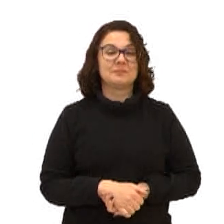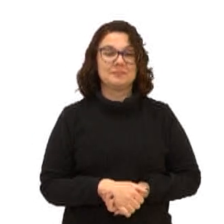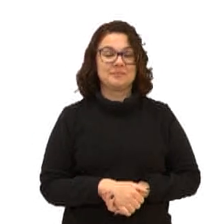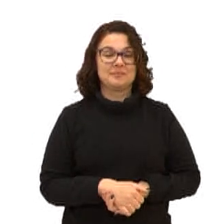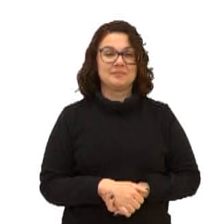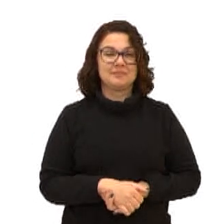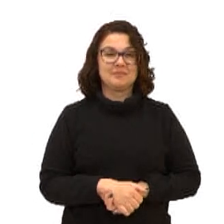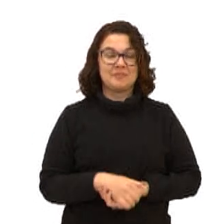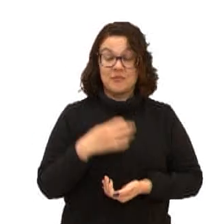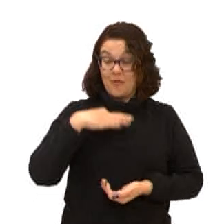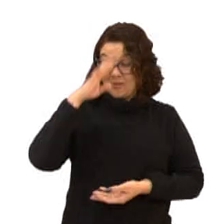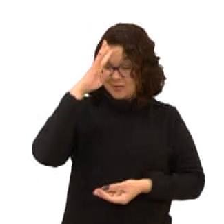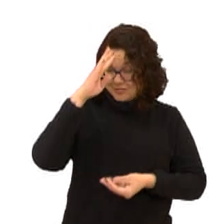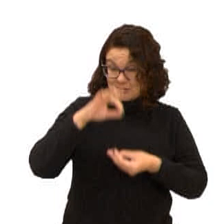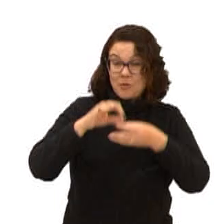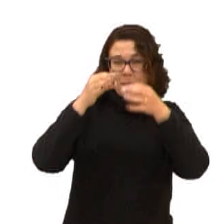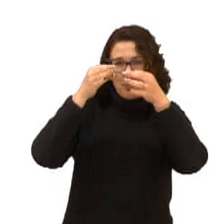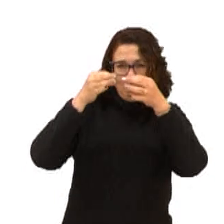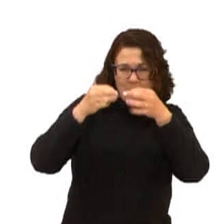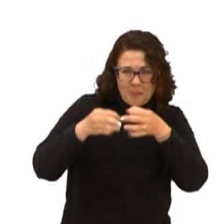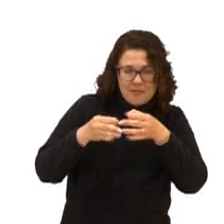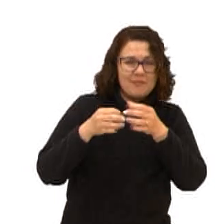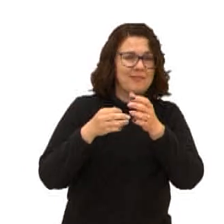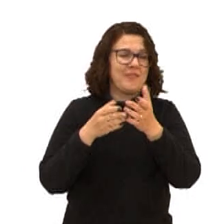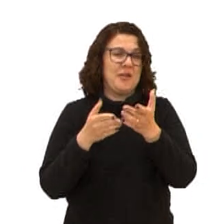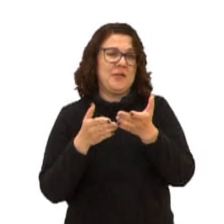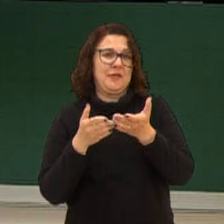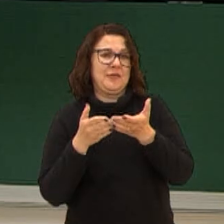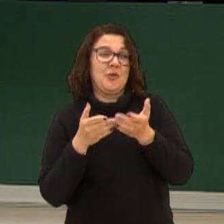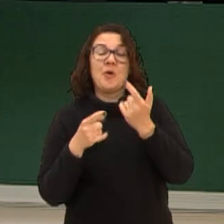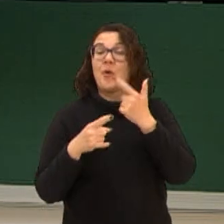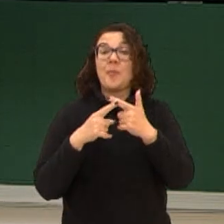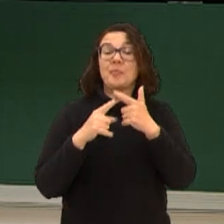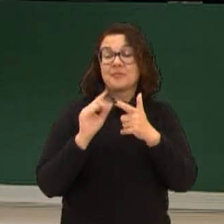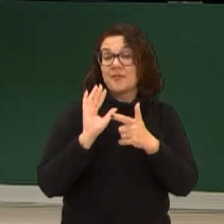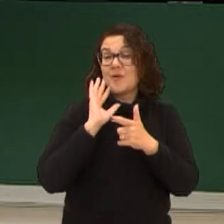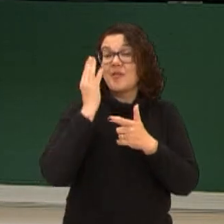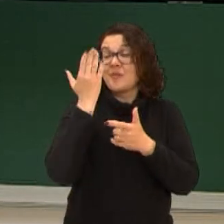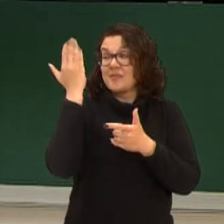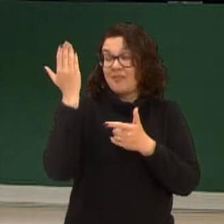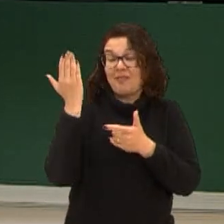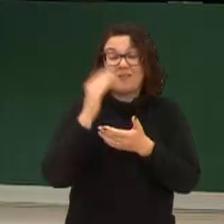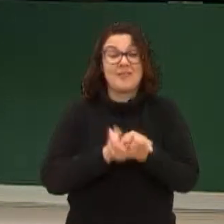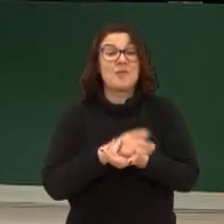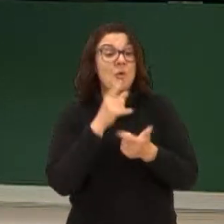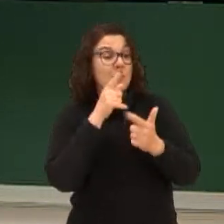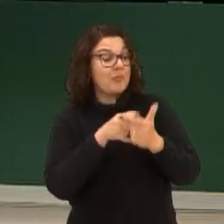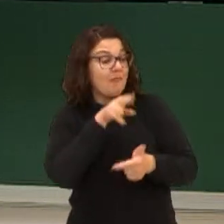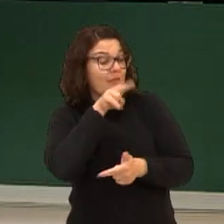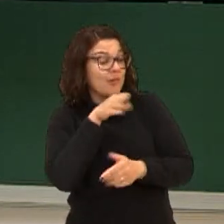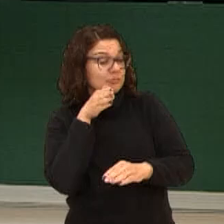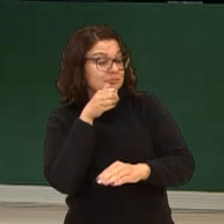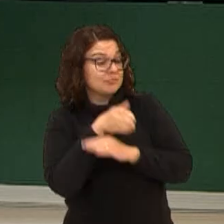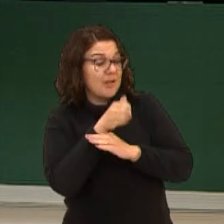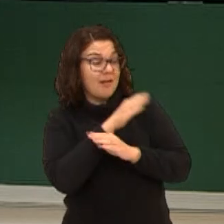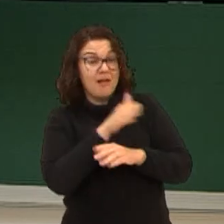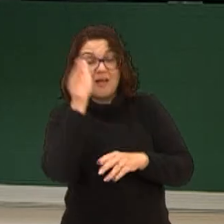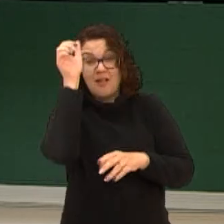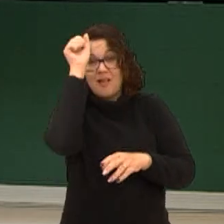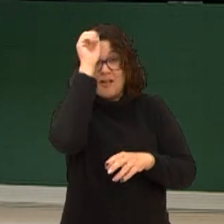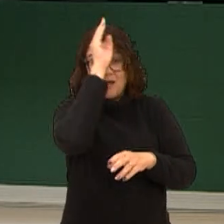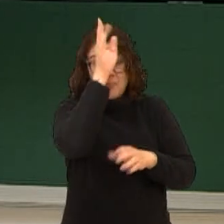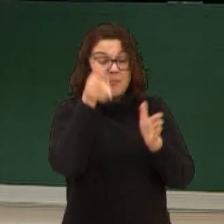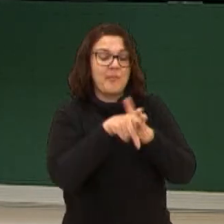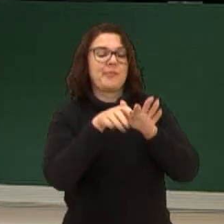tudo ao pé da letra, tudo no sentido literal. Por que acontece isso? Porque ela não tem a